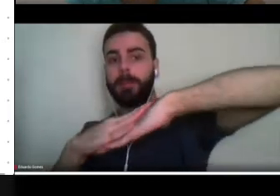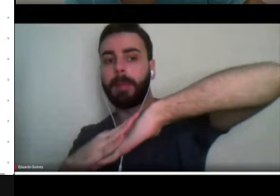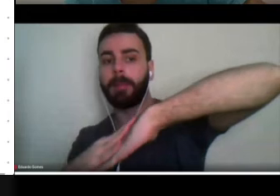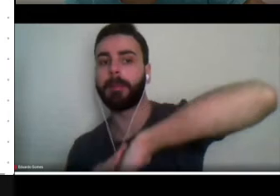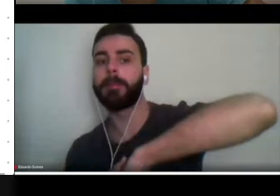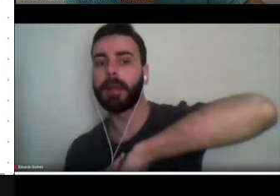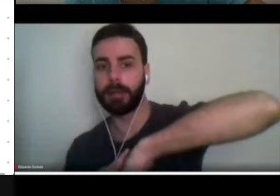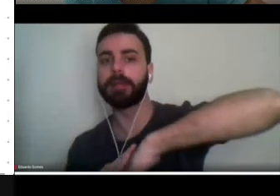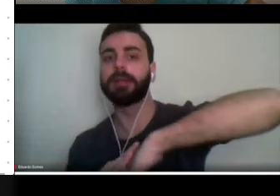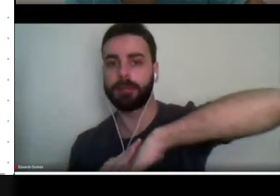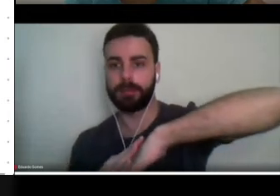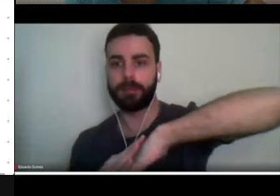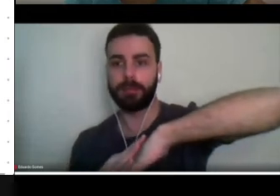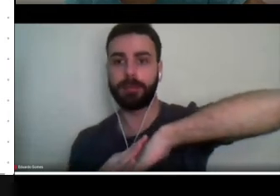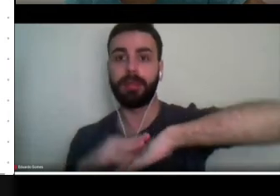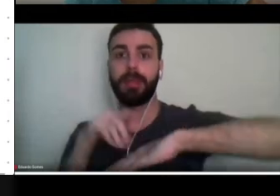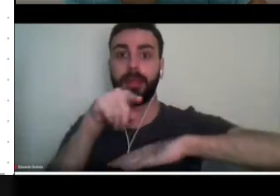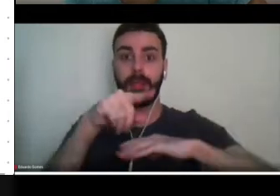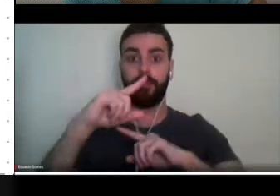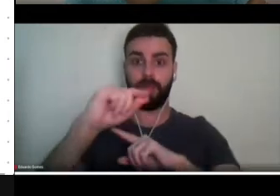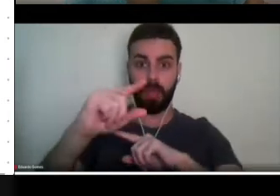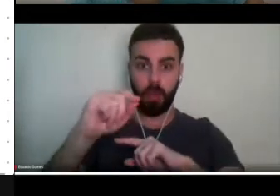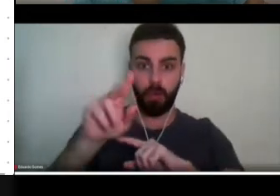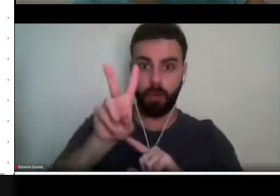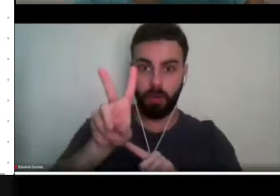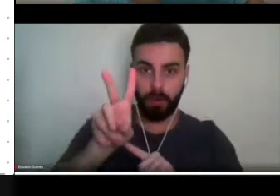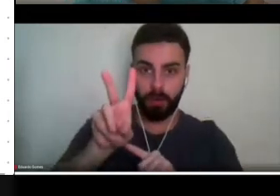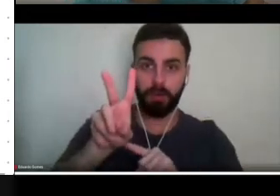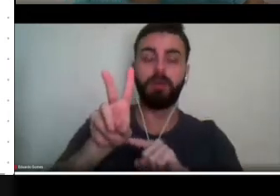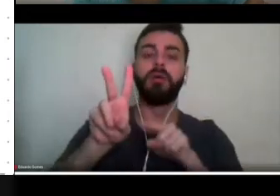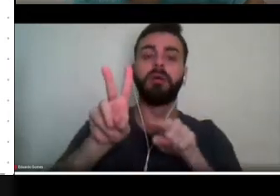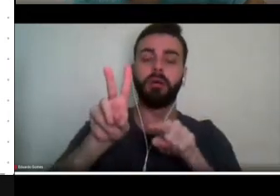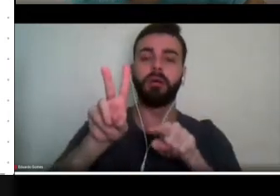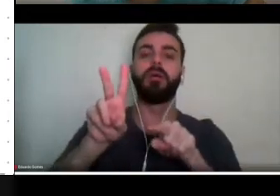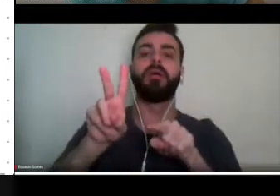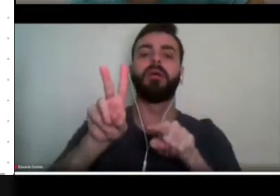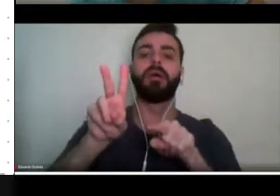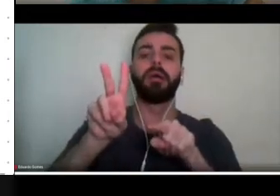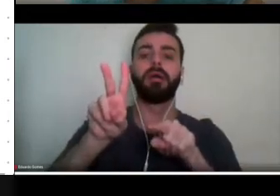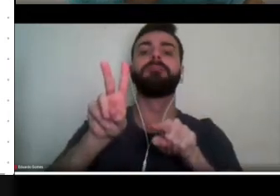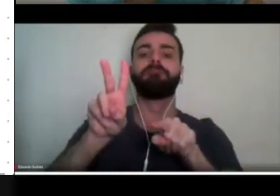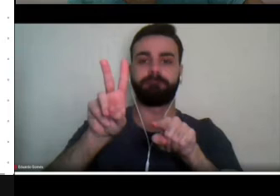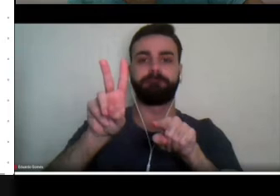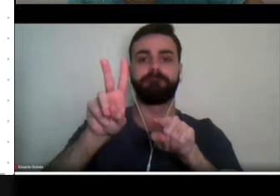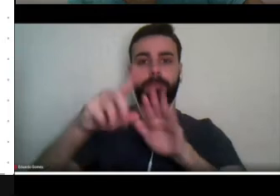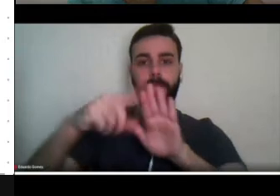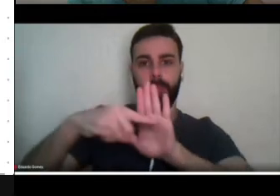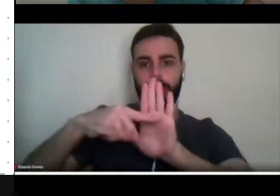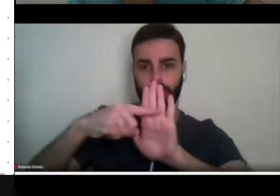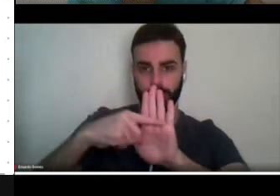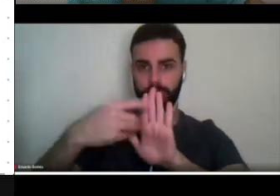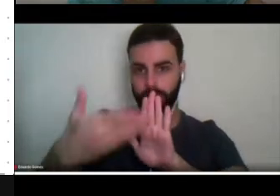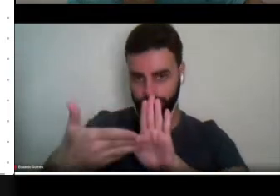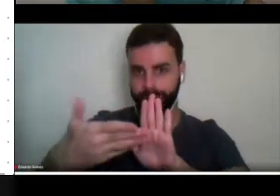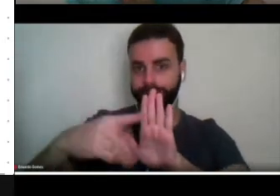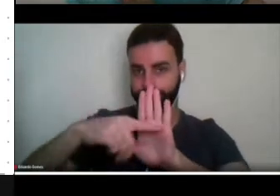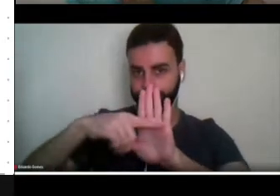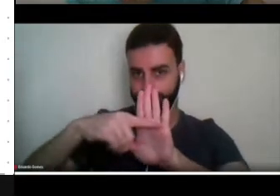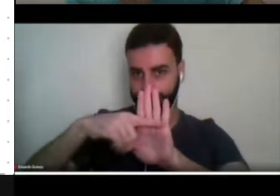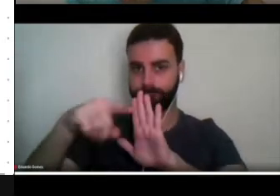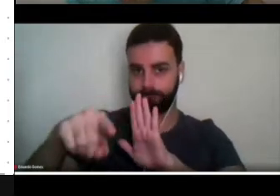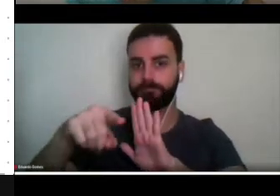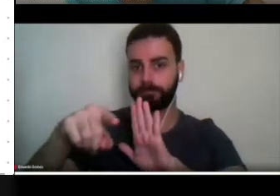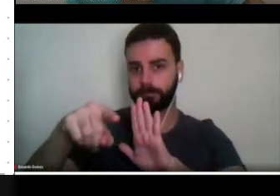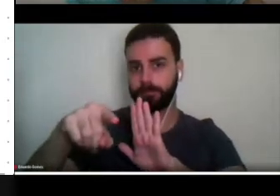A velocidade ela é menor que zero, certo? A velocidade ela é menor que zero e vai aumentando em módulo. Se